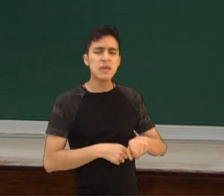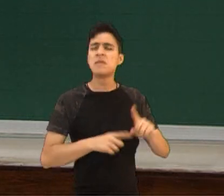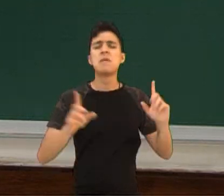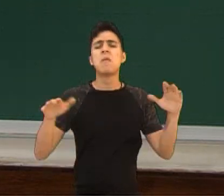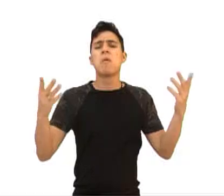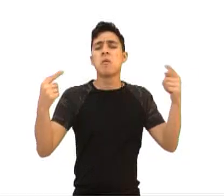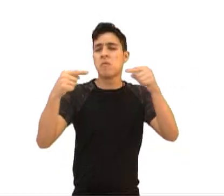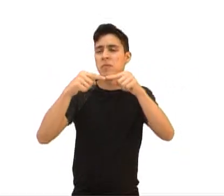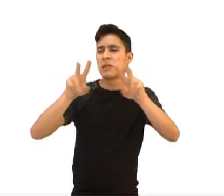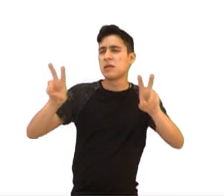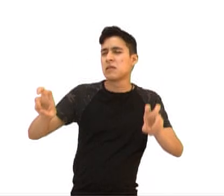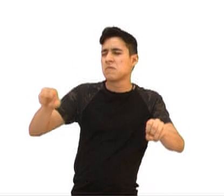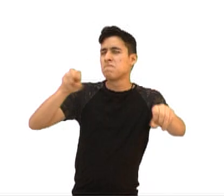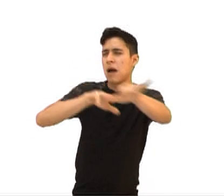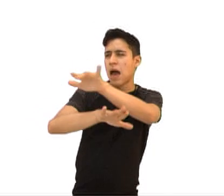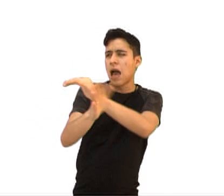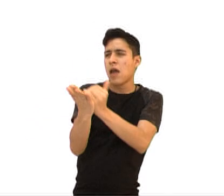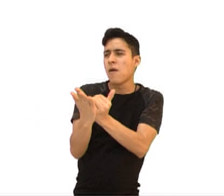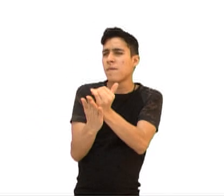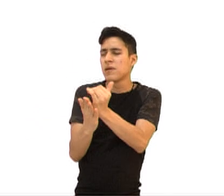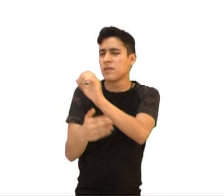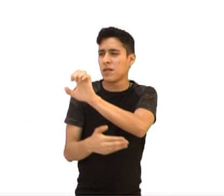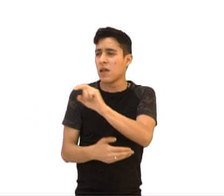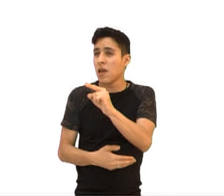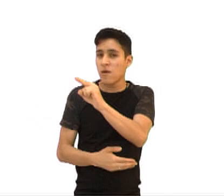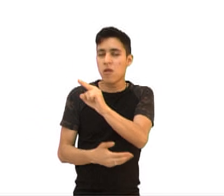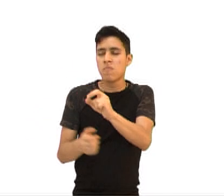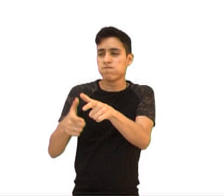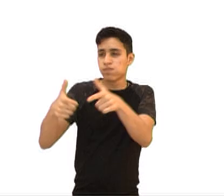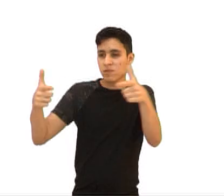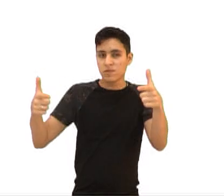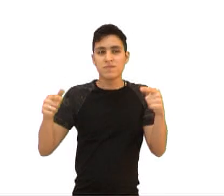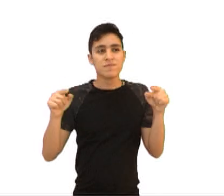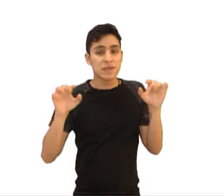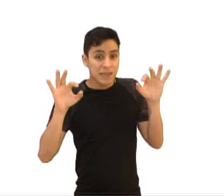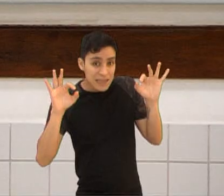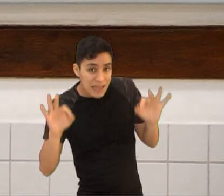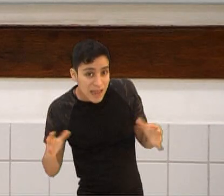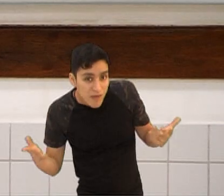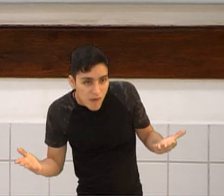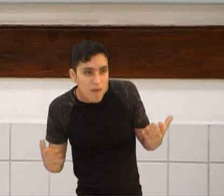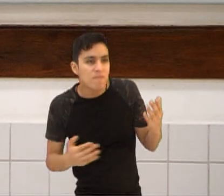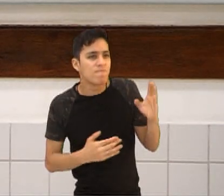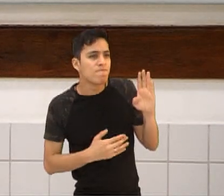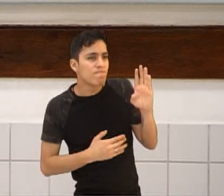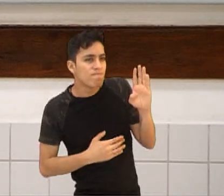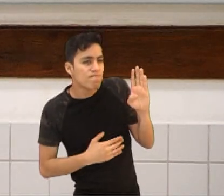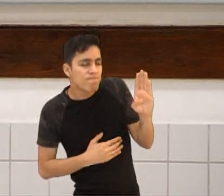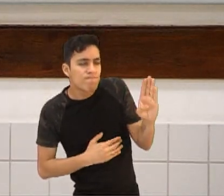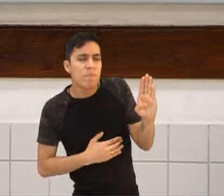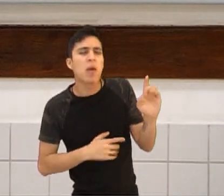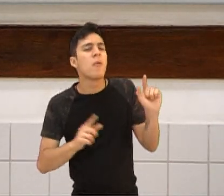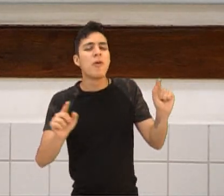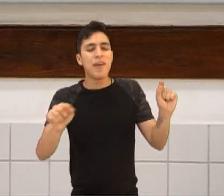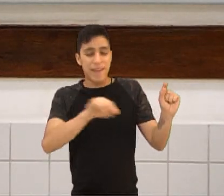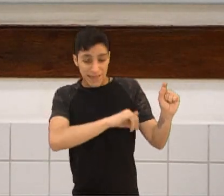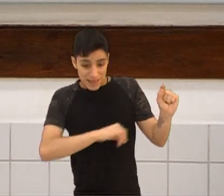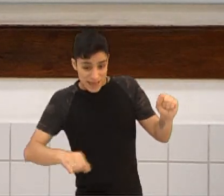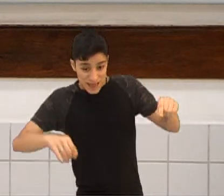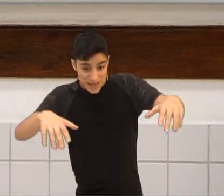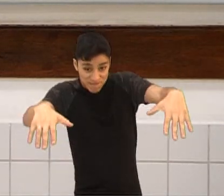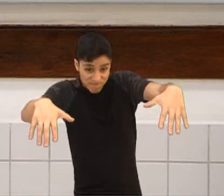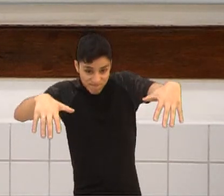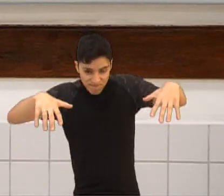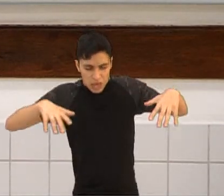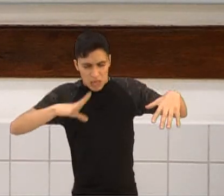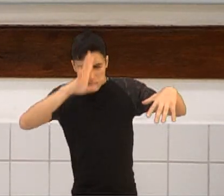socialismo. Bingo para quem assinalou aí o declínio do Império Romano. No Império Romano, no Império Grego, já